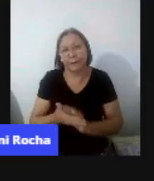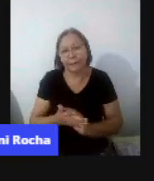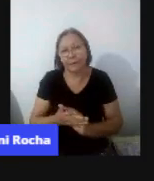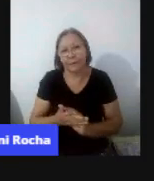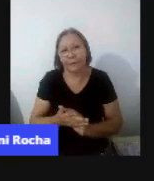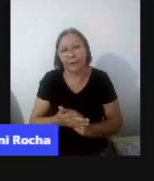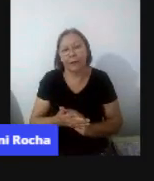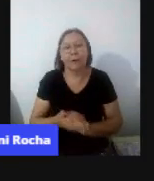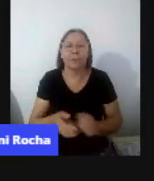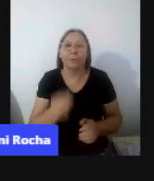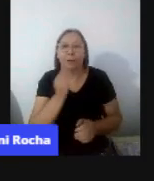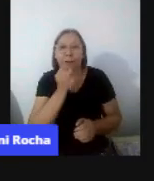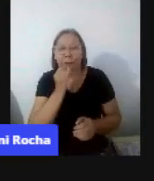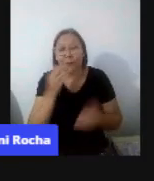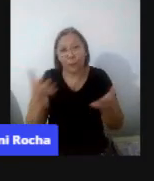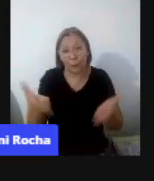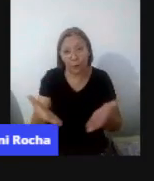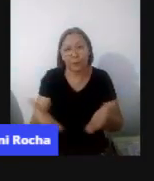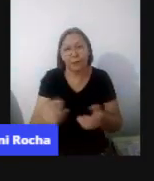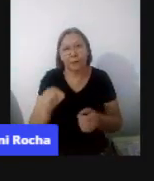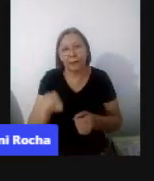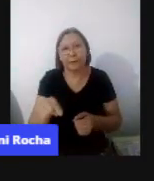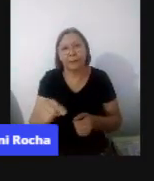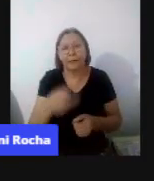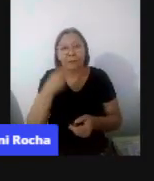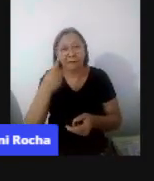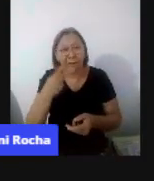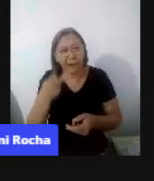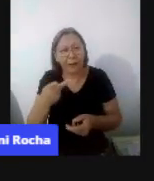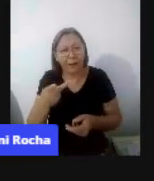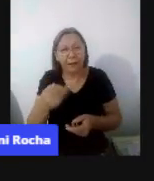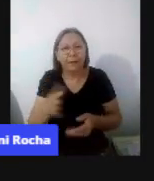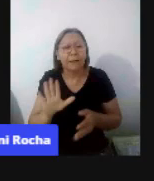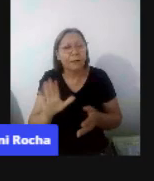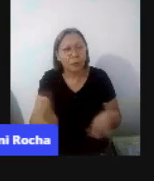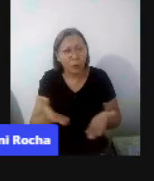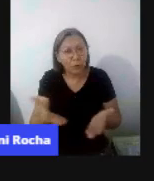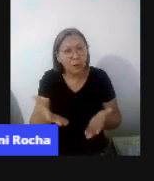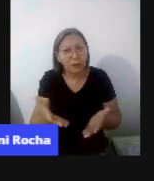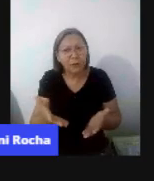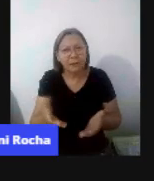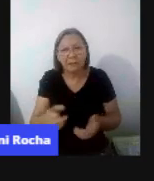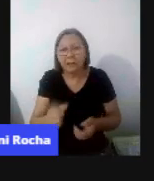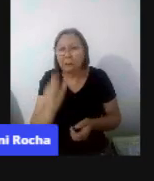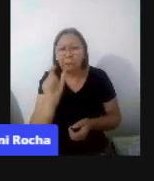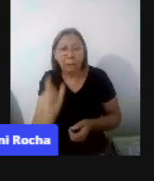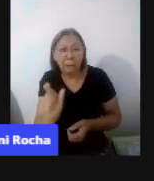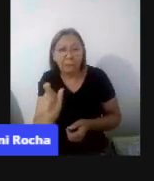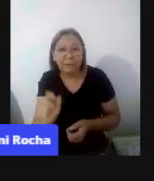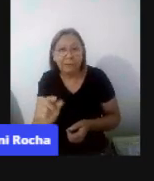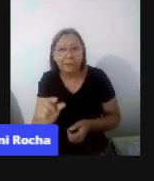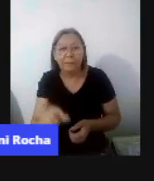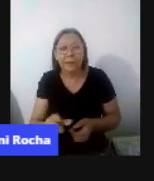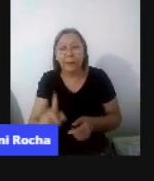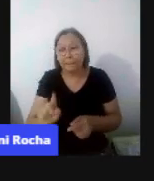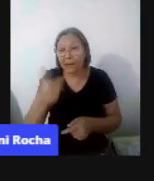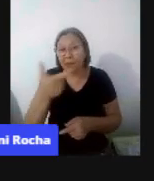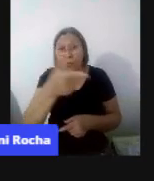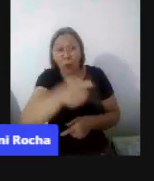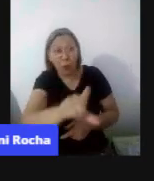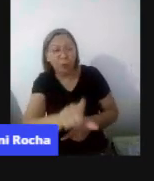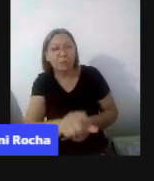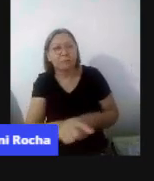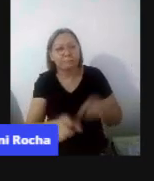fala, vai contribuir tão pouco para você, mas para outro ele vai contribuir. E isso é importante